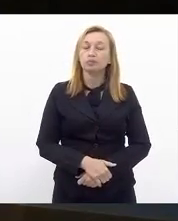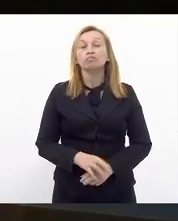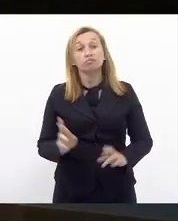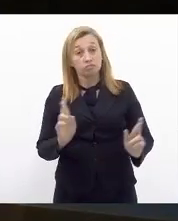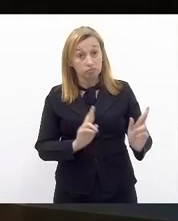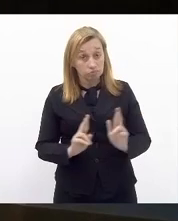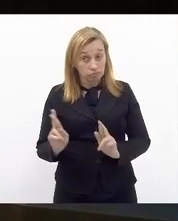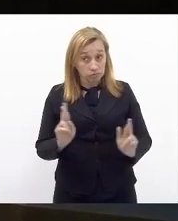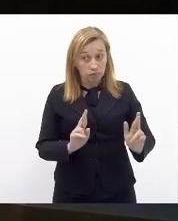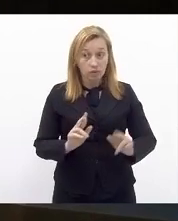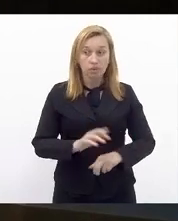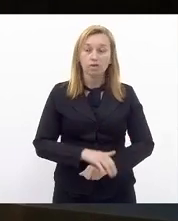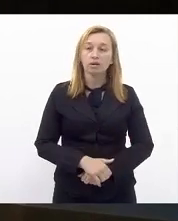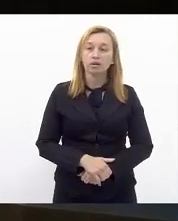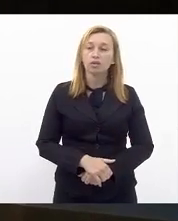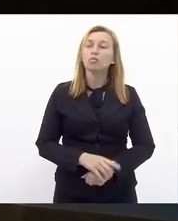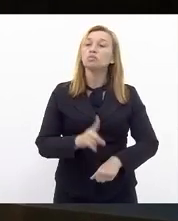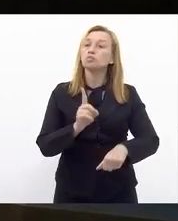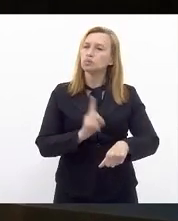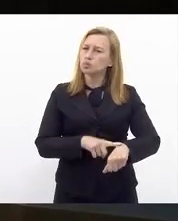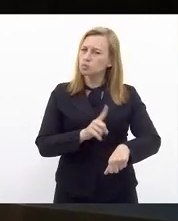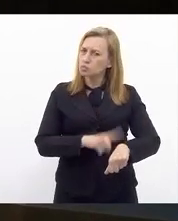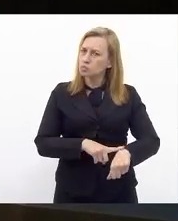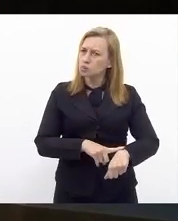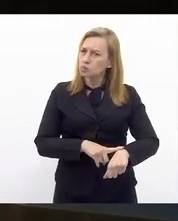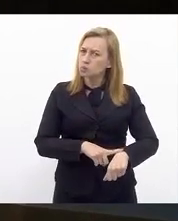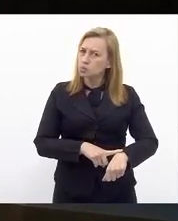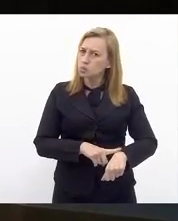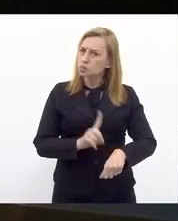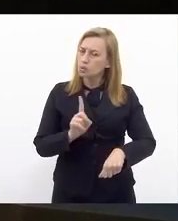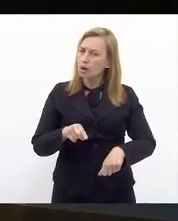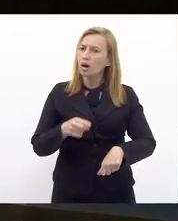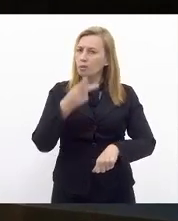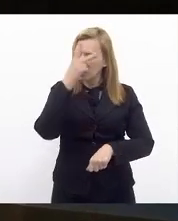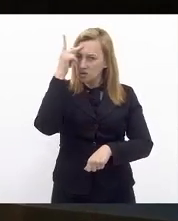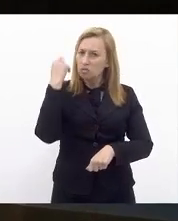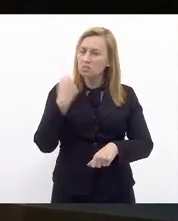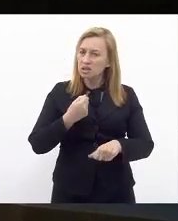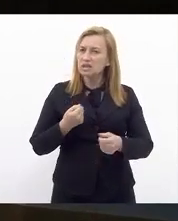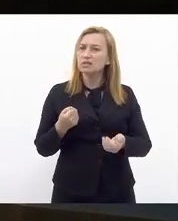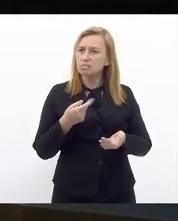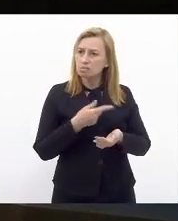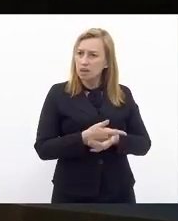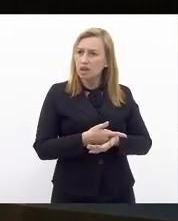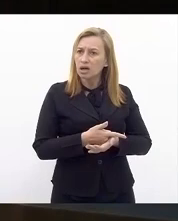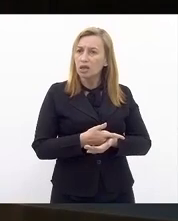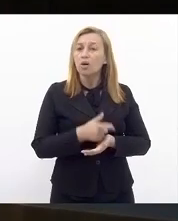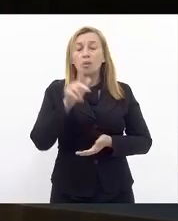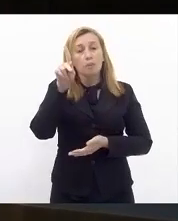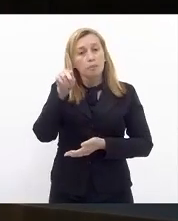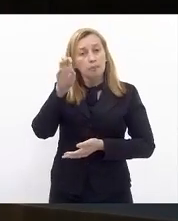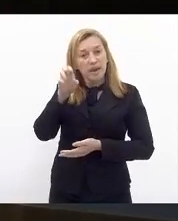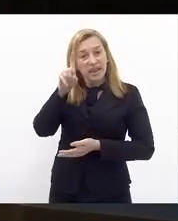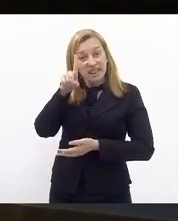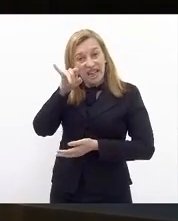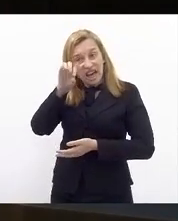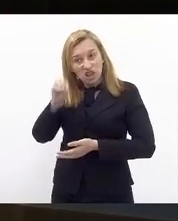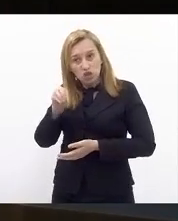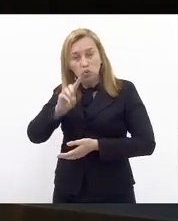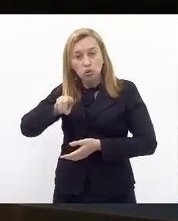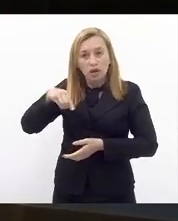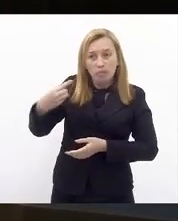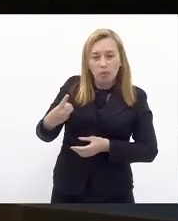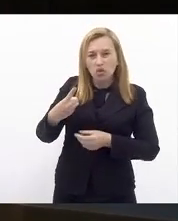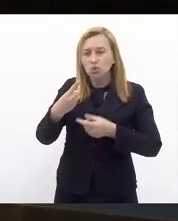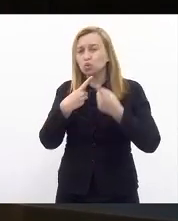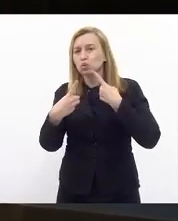com relação à ao tempo né que a pessoa teria que cumprir o pedágio Depois de